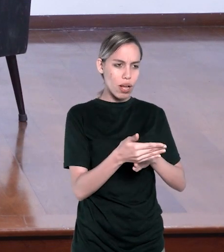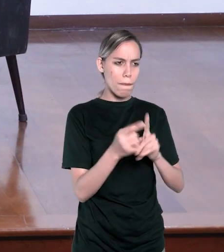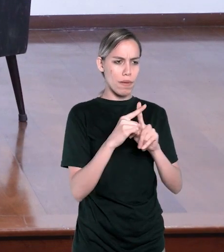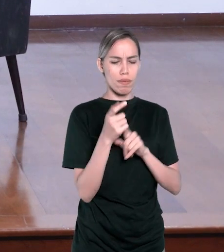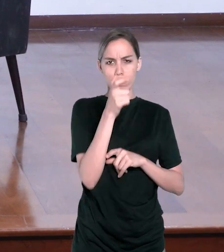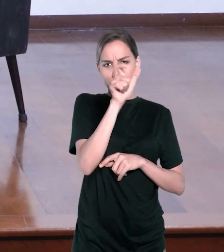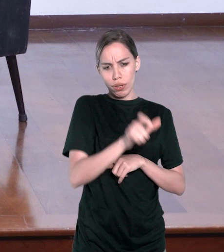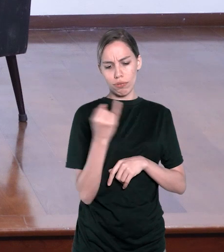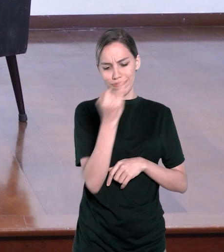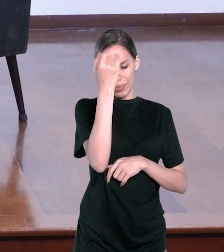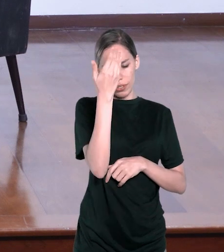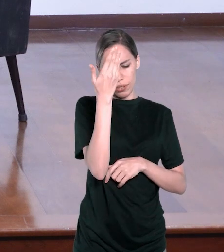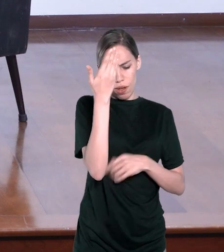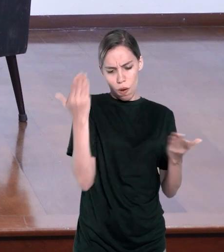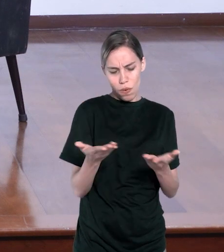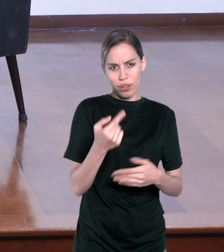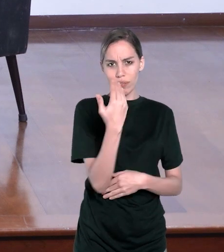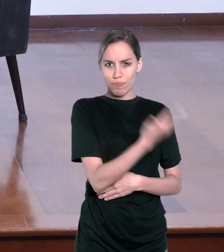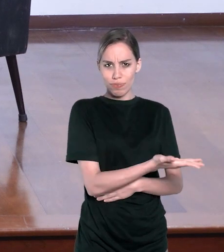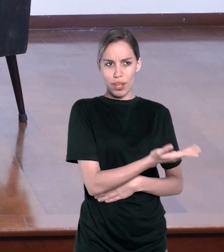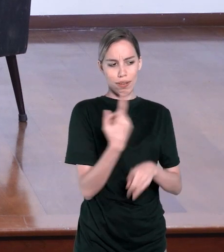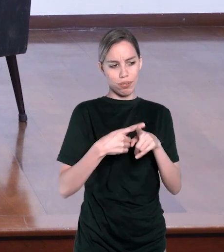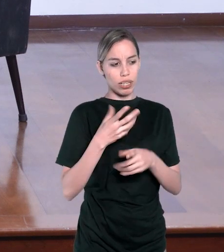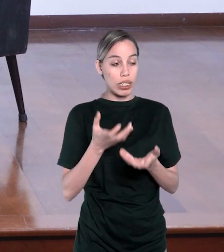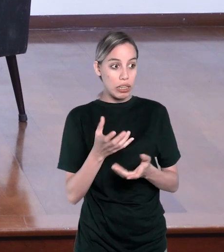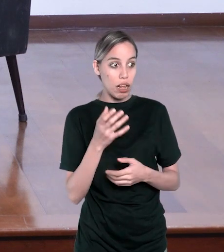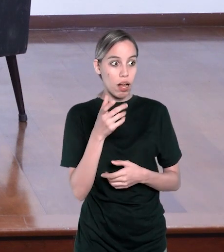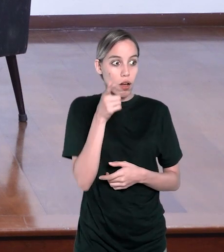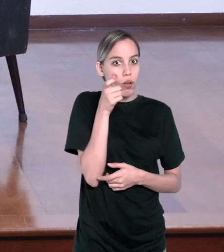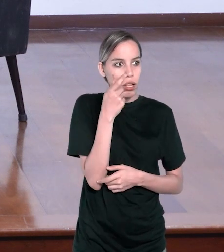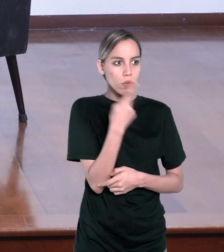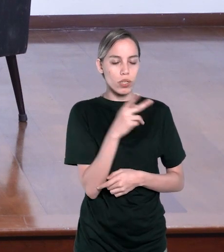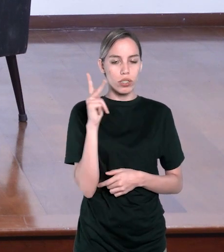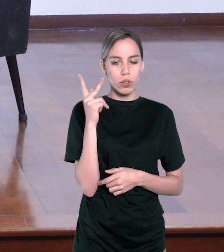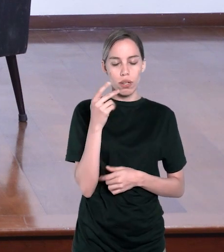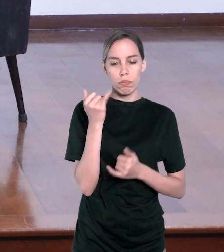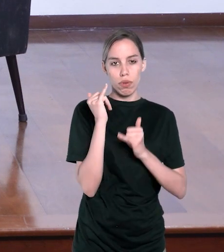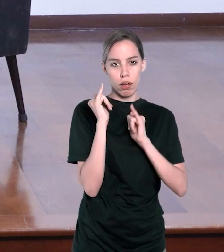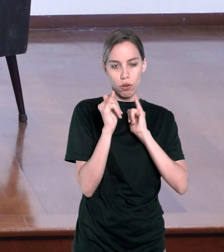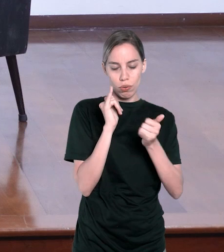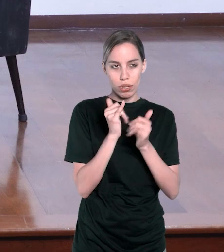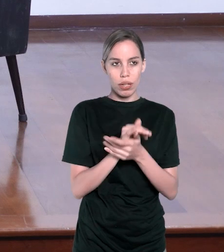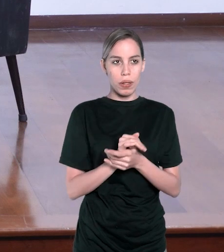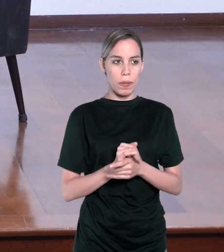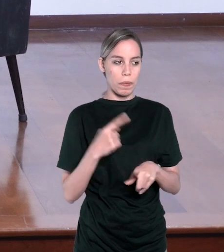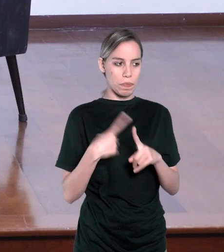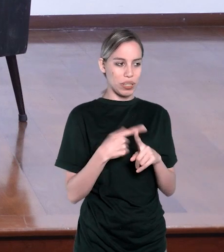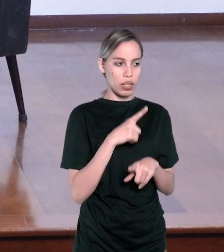interessantíssimo, eu queria, né? Fiquei curiosa com as histórias que ele tinha para contar de tantos escritores que ele conheceu e